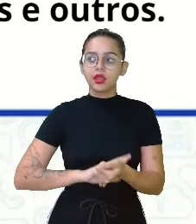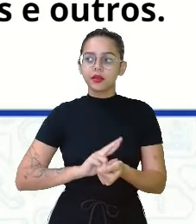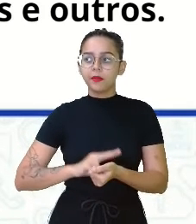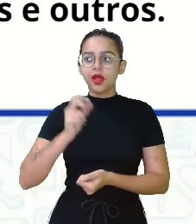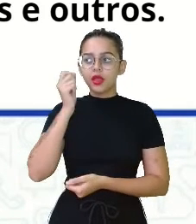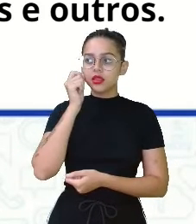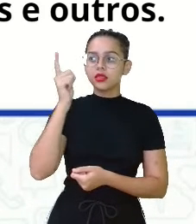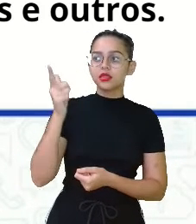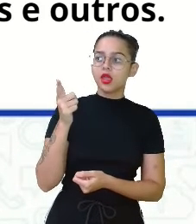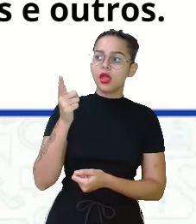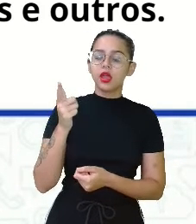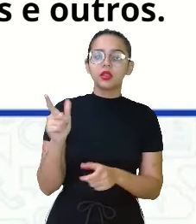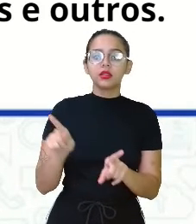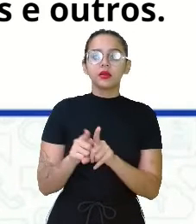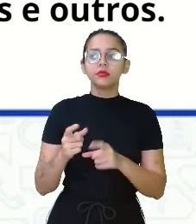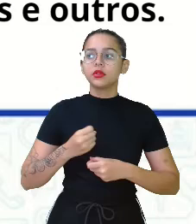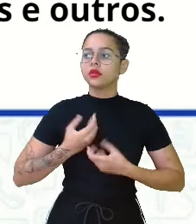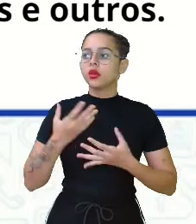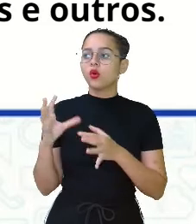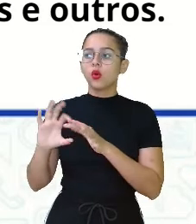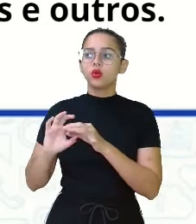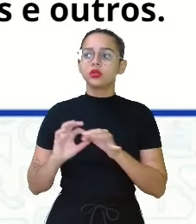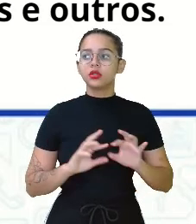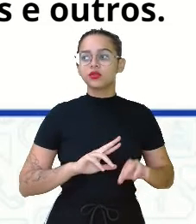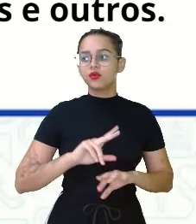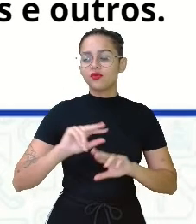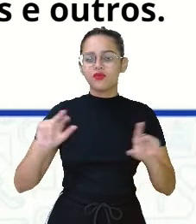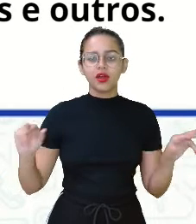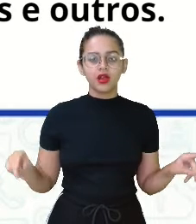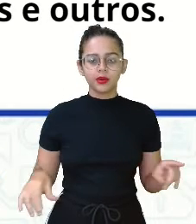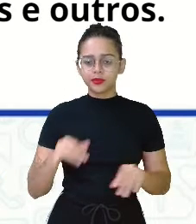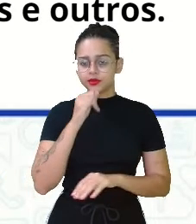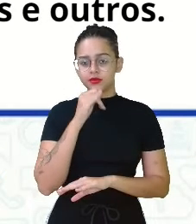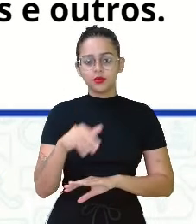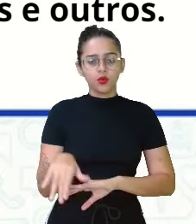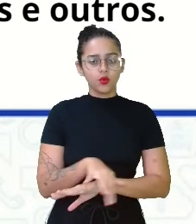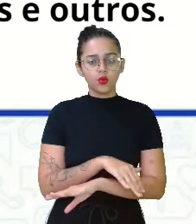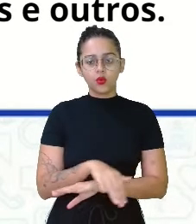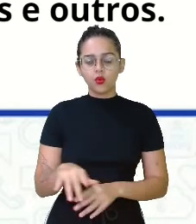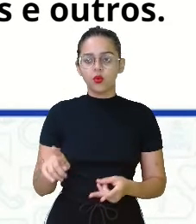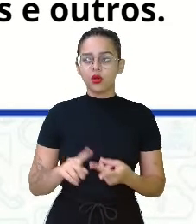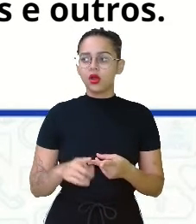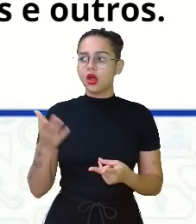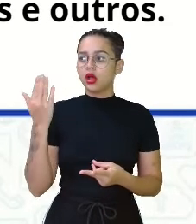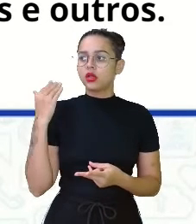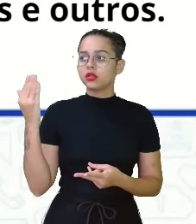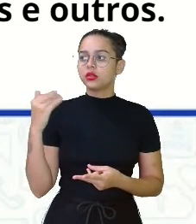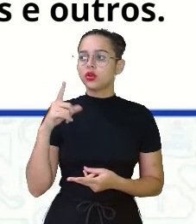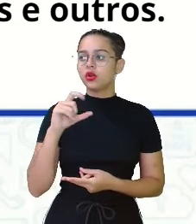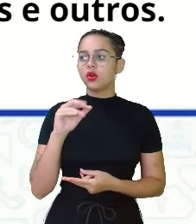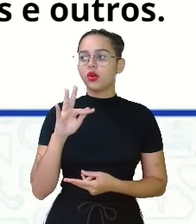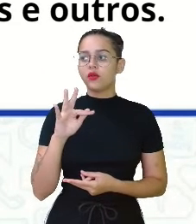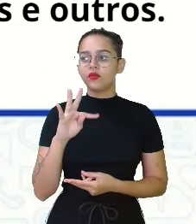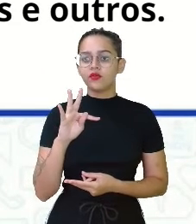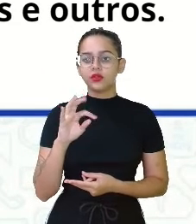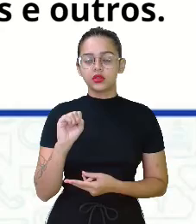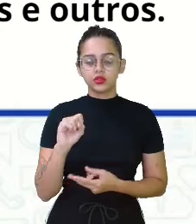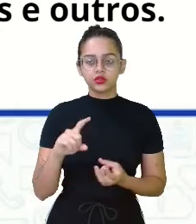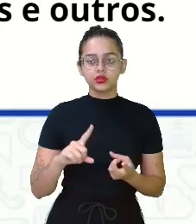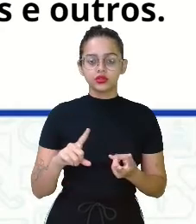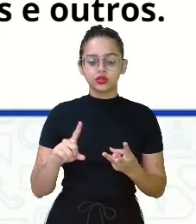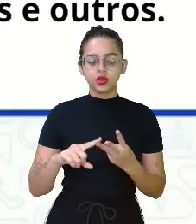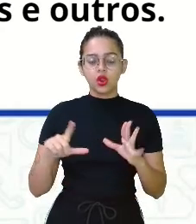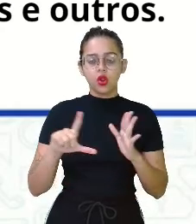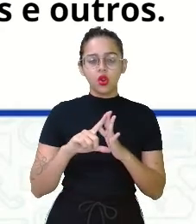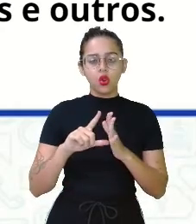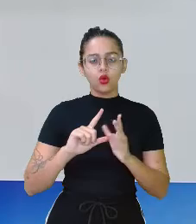e espontaneidade em contextos variados, como ruas, antigos lofts, lojas vazias e